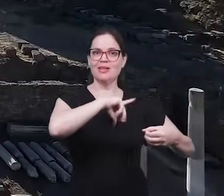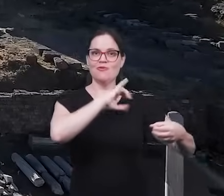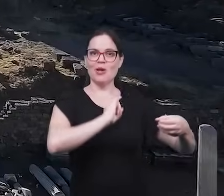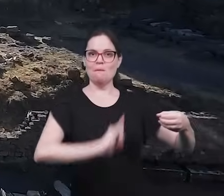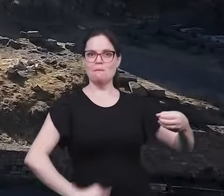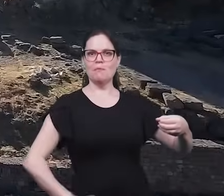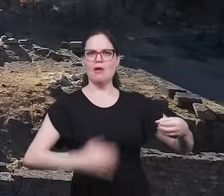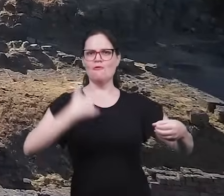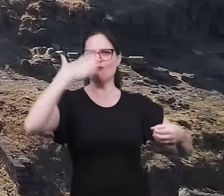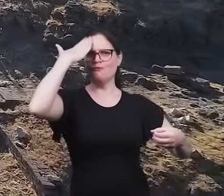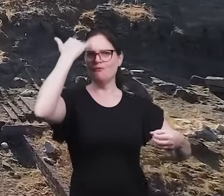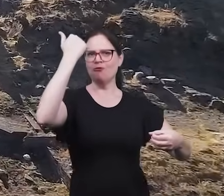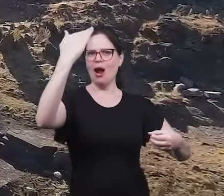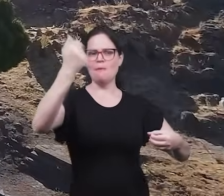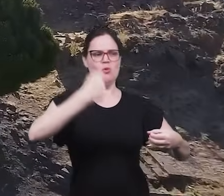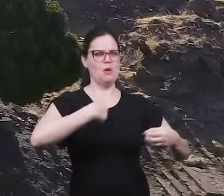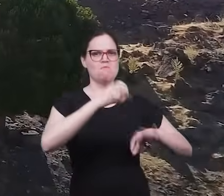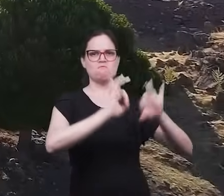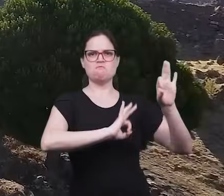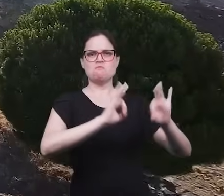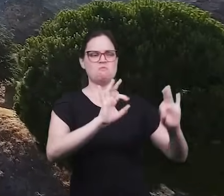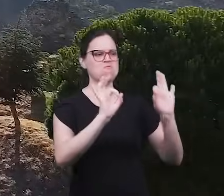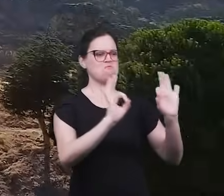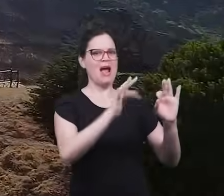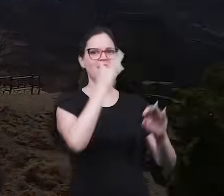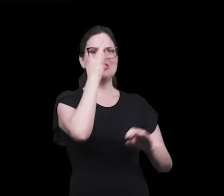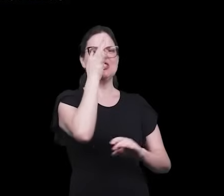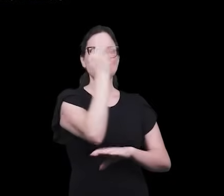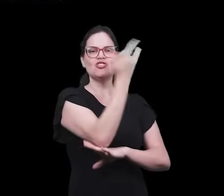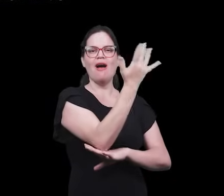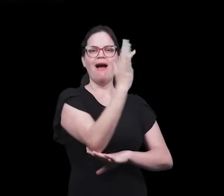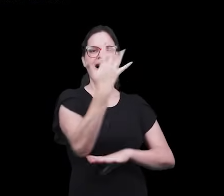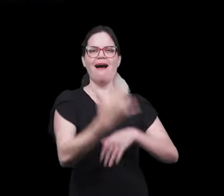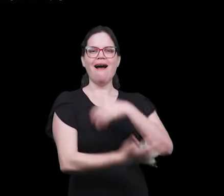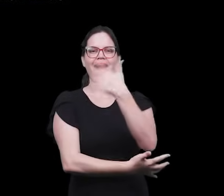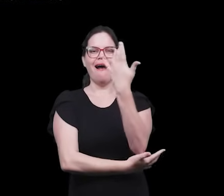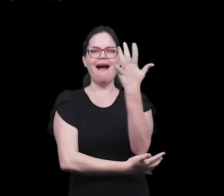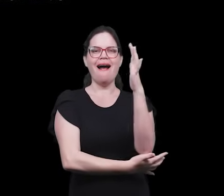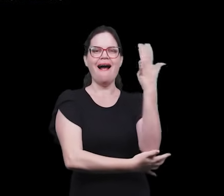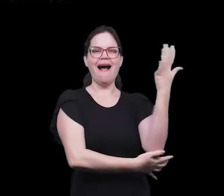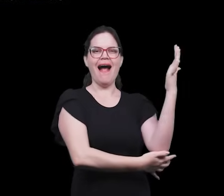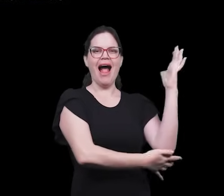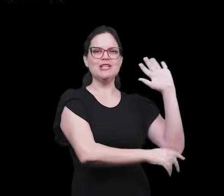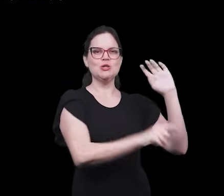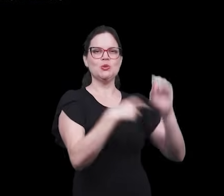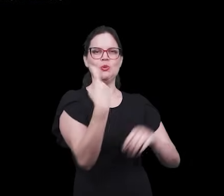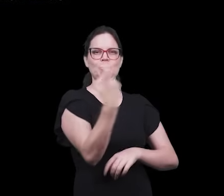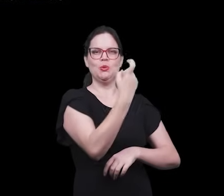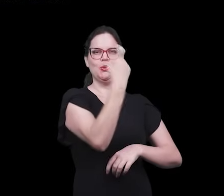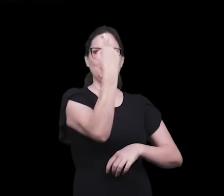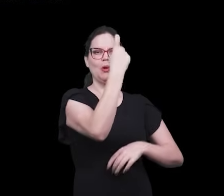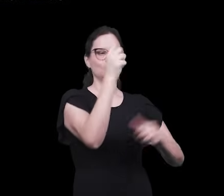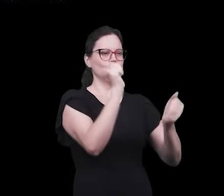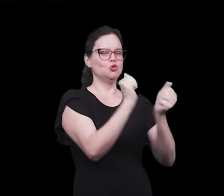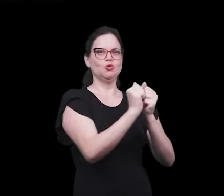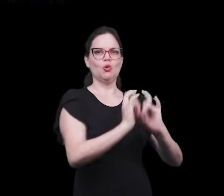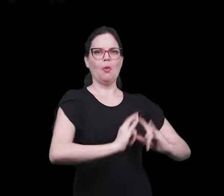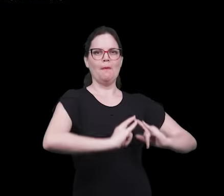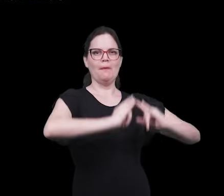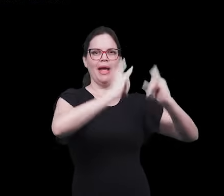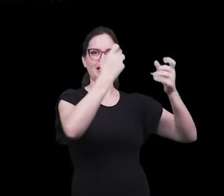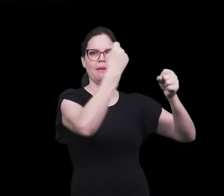naquela região do Iraque, os tijolos que foram feitos com o sinete de